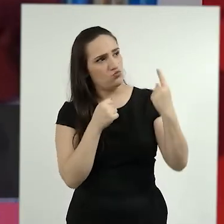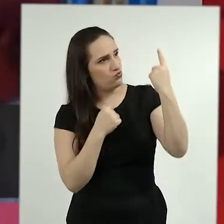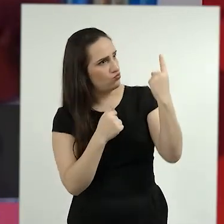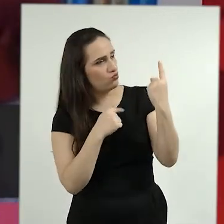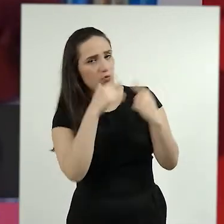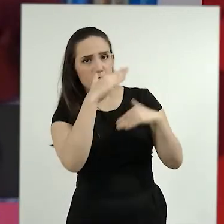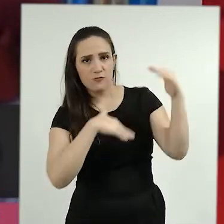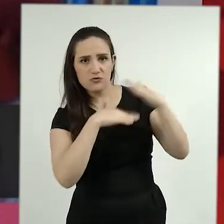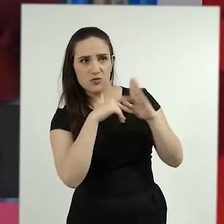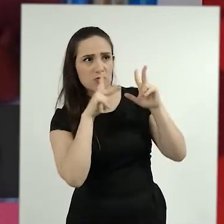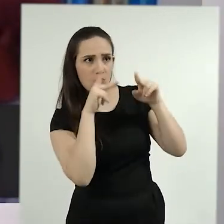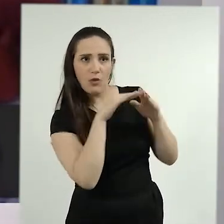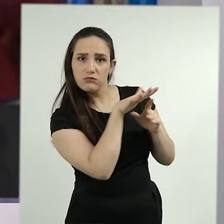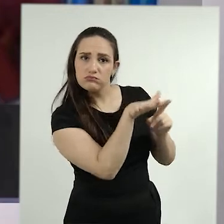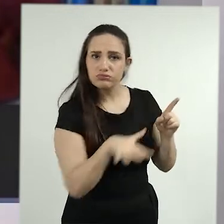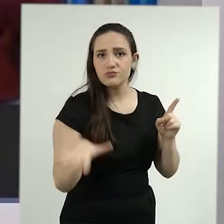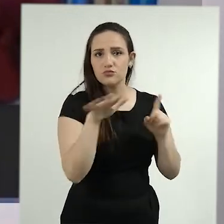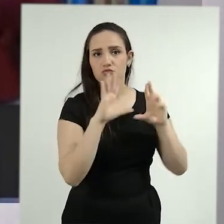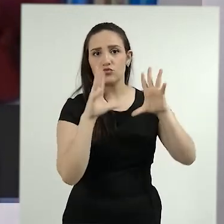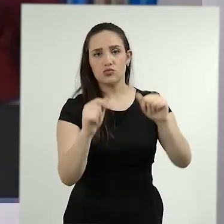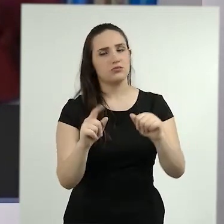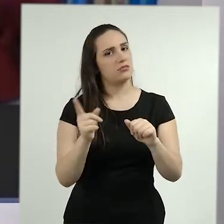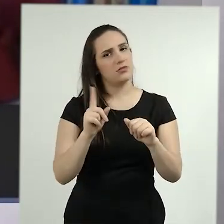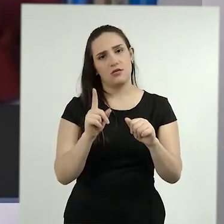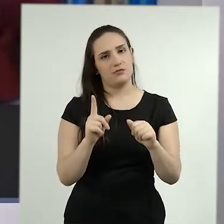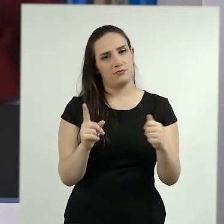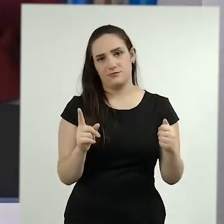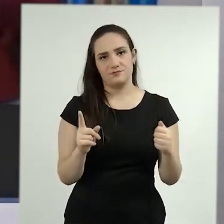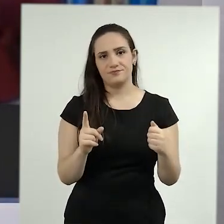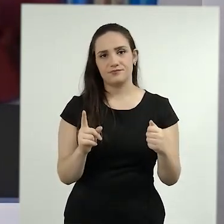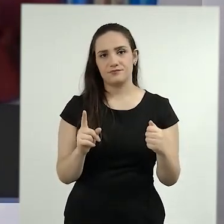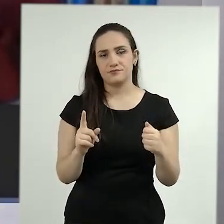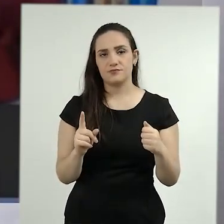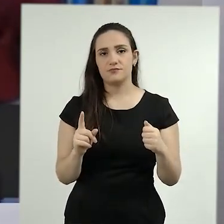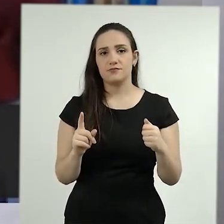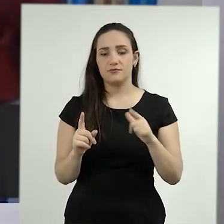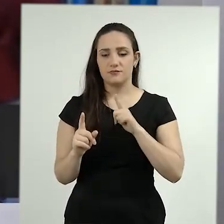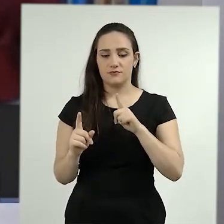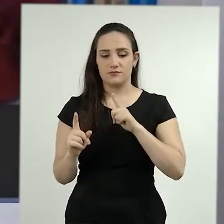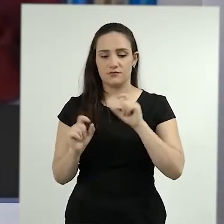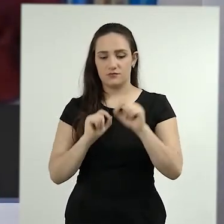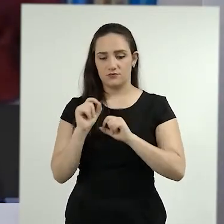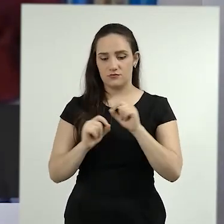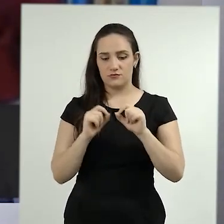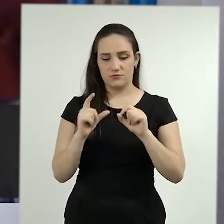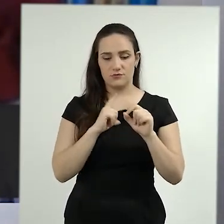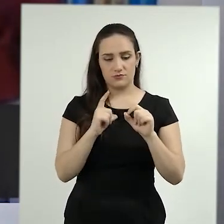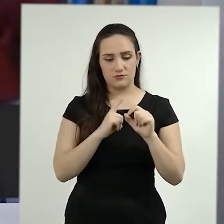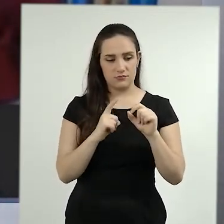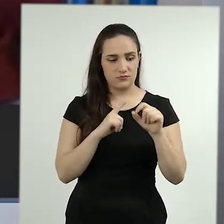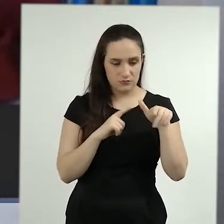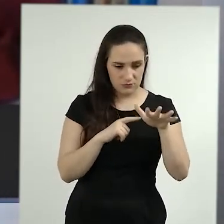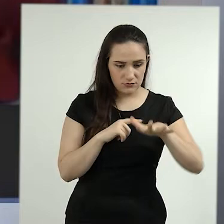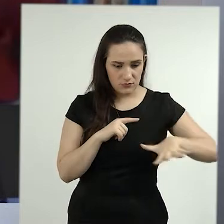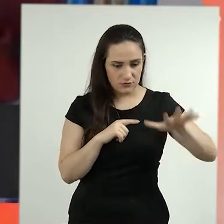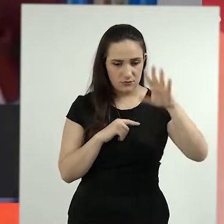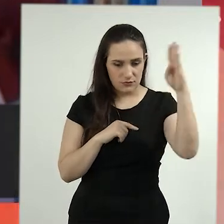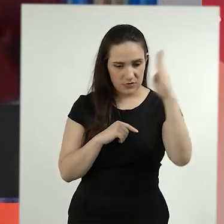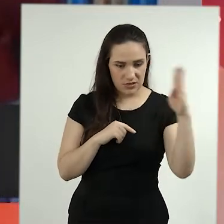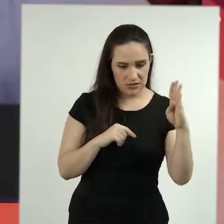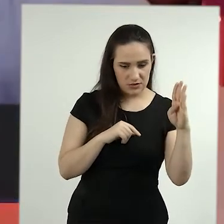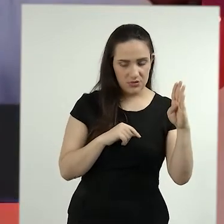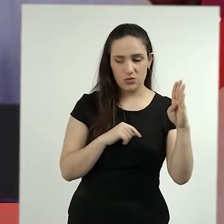a gente tem que lembrar que existe um Brasil paralelo, que é o Brasil do terceiro setor. Isso